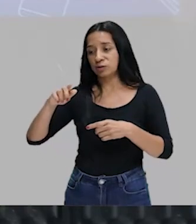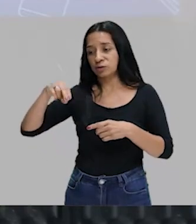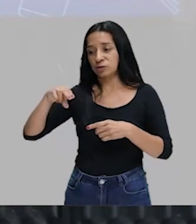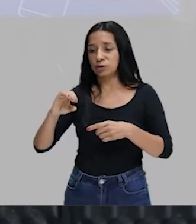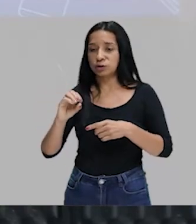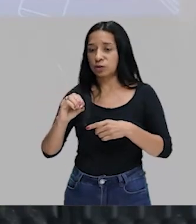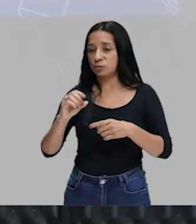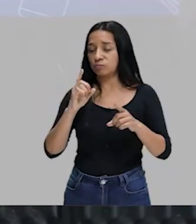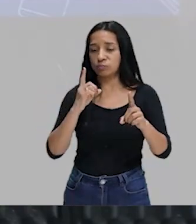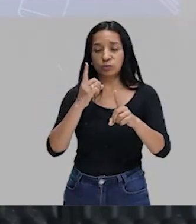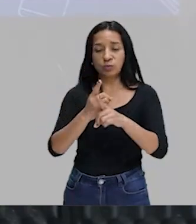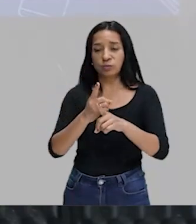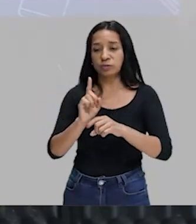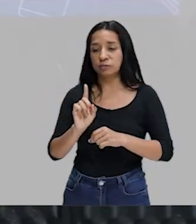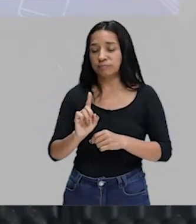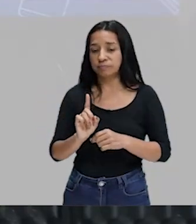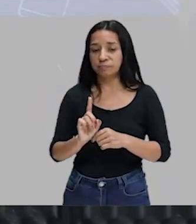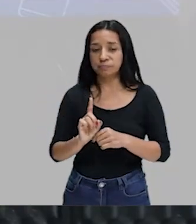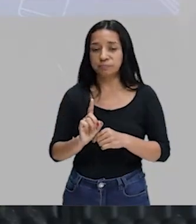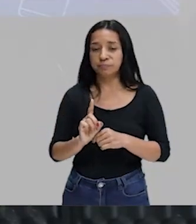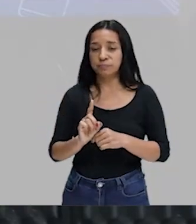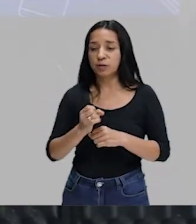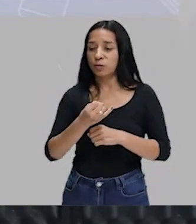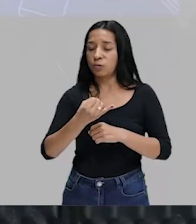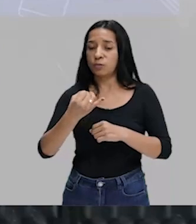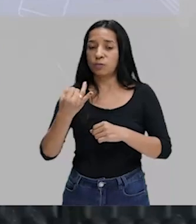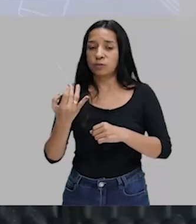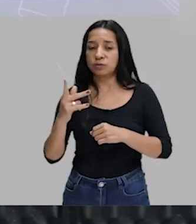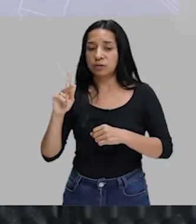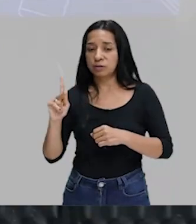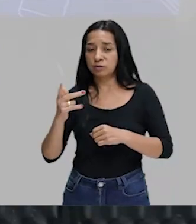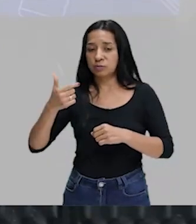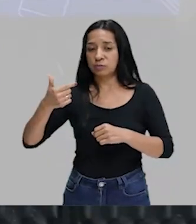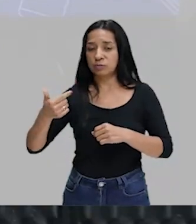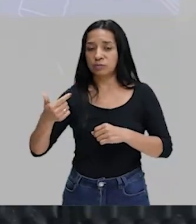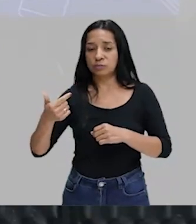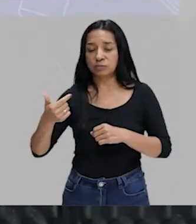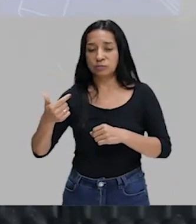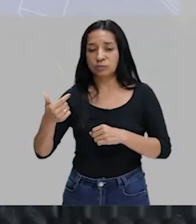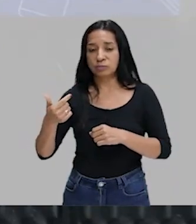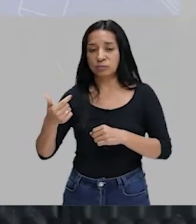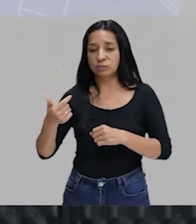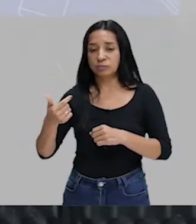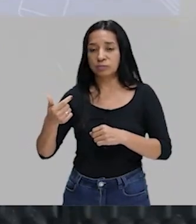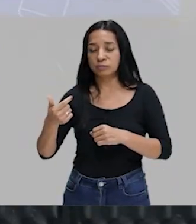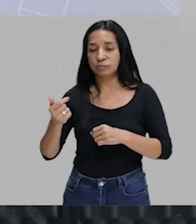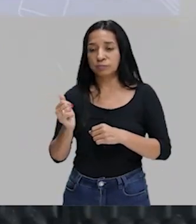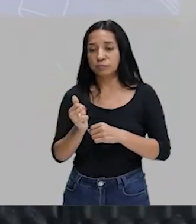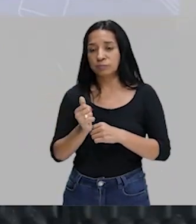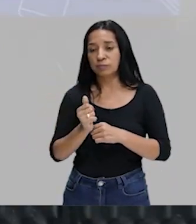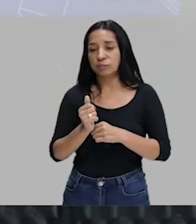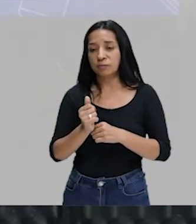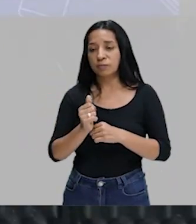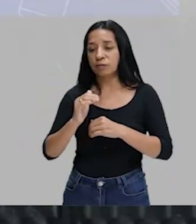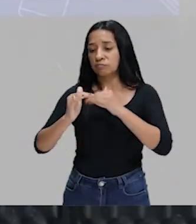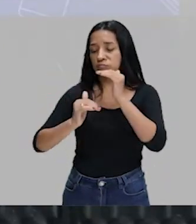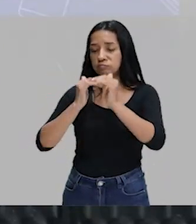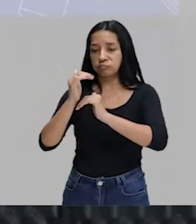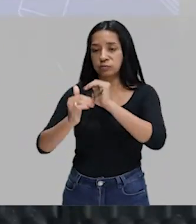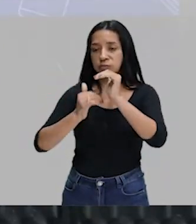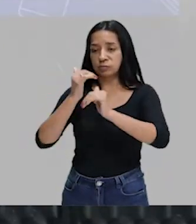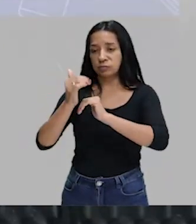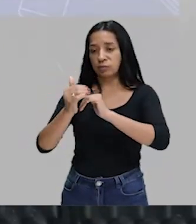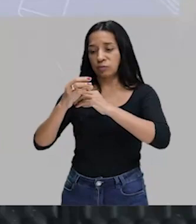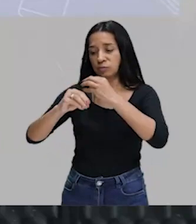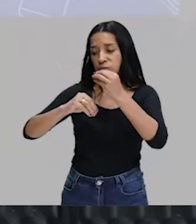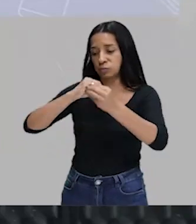ok? Encontra-se uma grande quantidade de hidrogênio, logicamente porque o hidrogênio ele é que vai fazer todo o processo, né, de